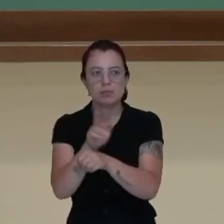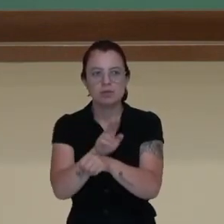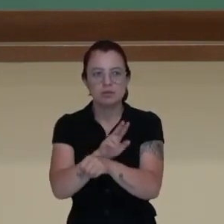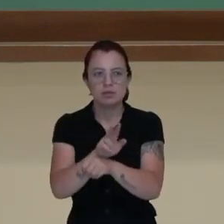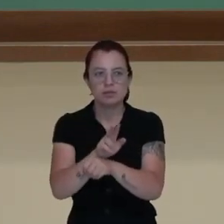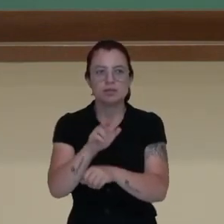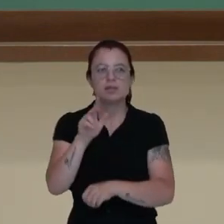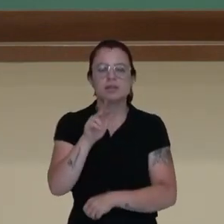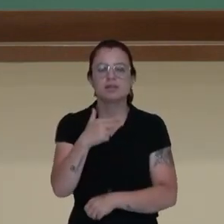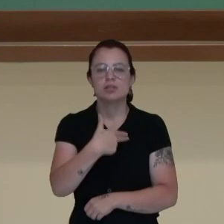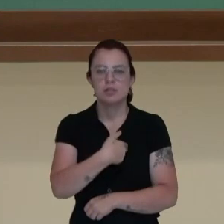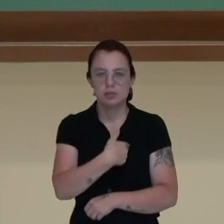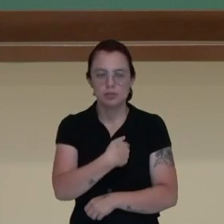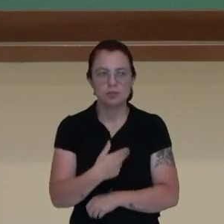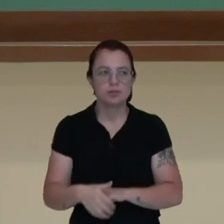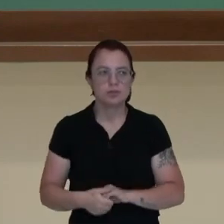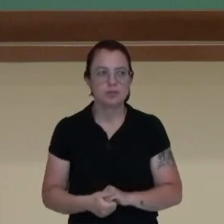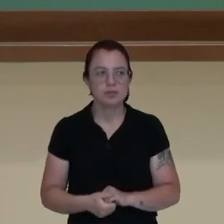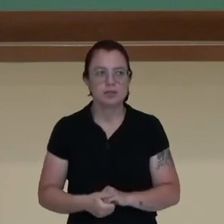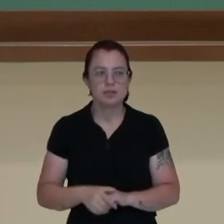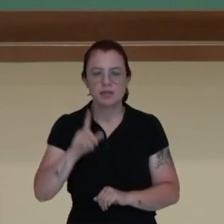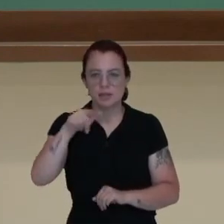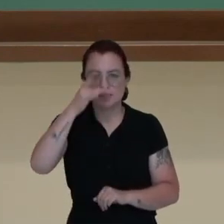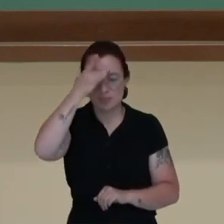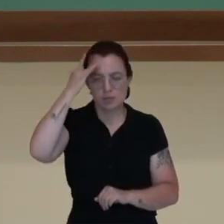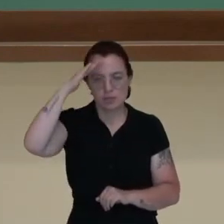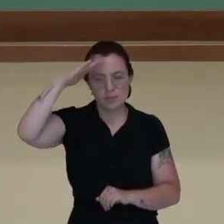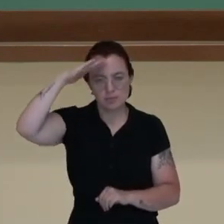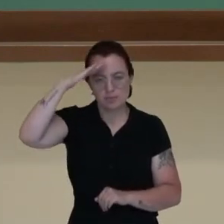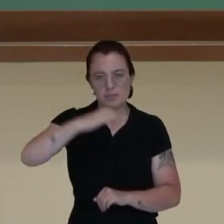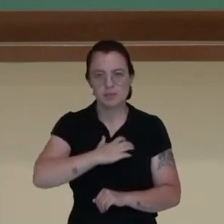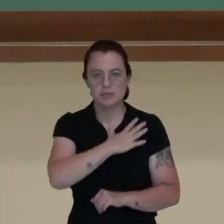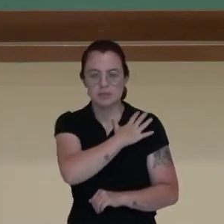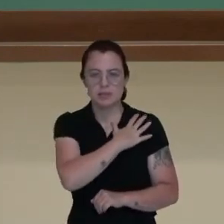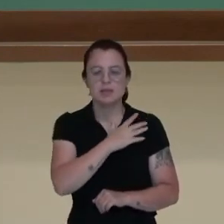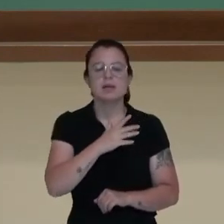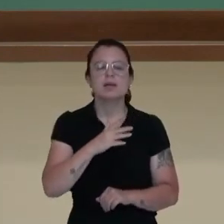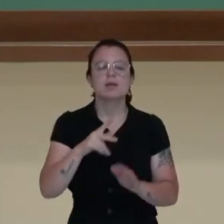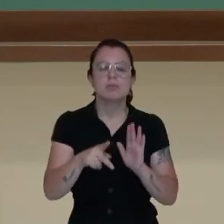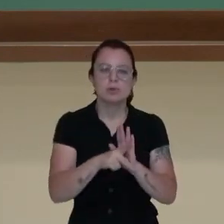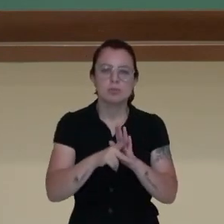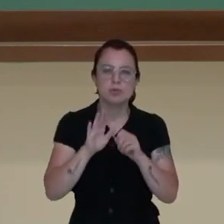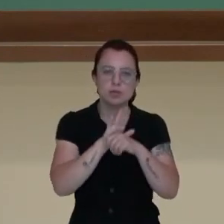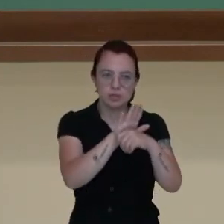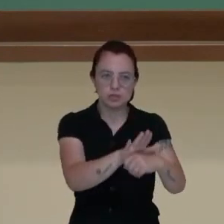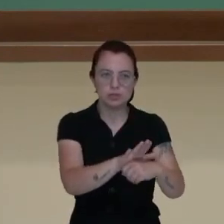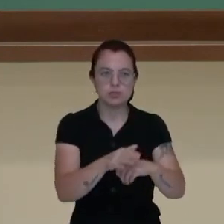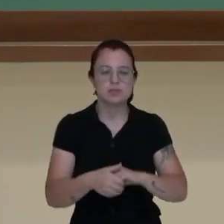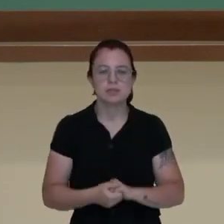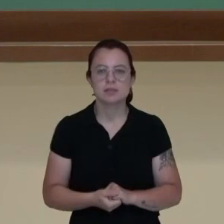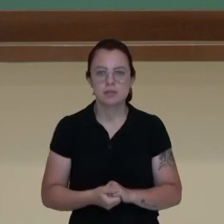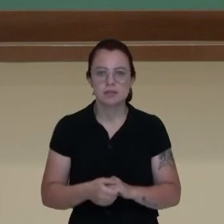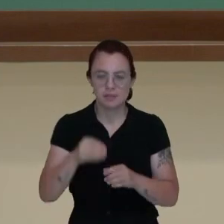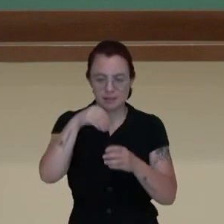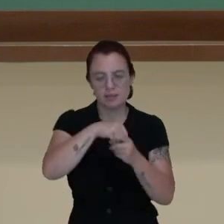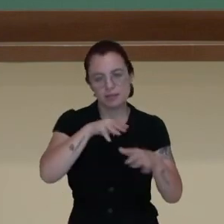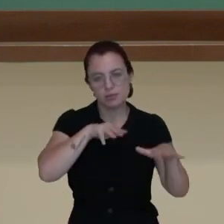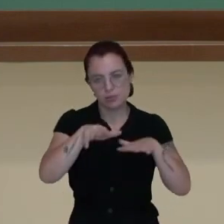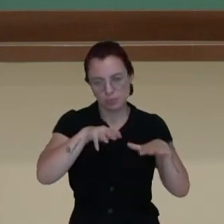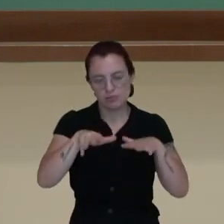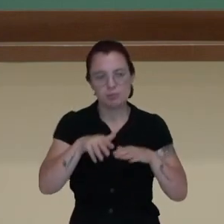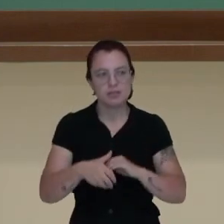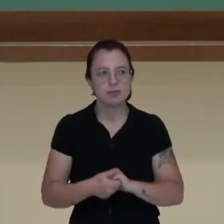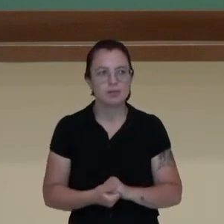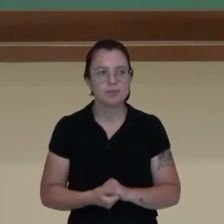a Getúlio Vargas. São militares que vão, então, ajudar, que também faziam parte do movimento tenentista.